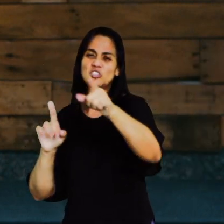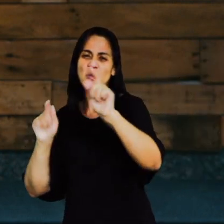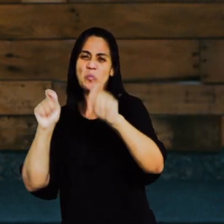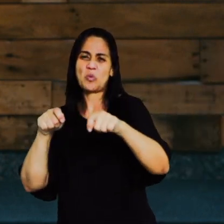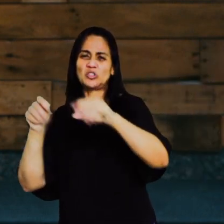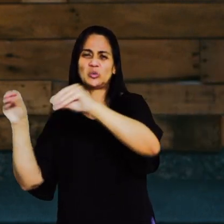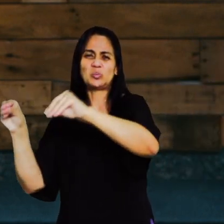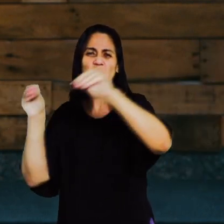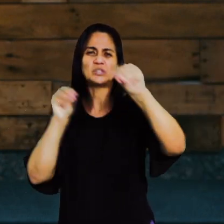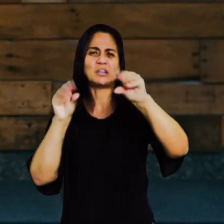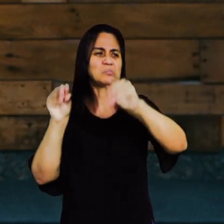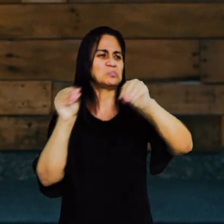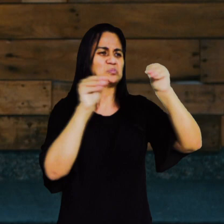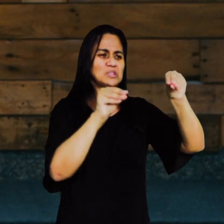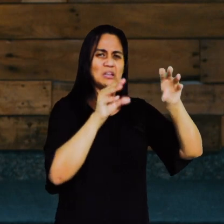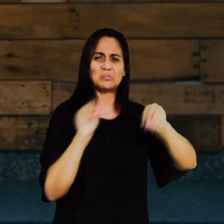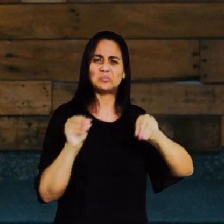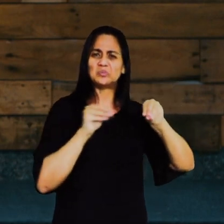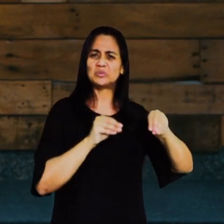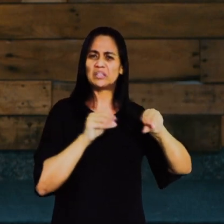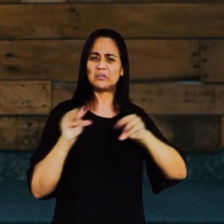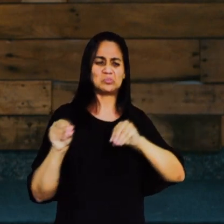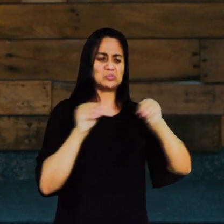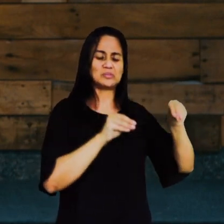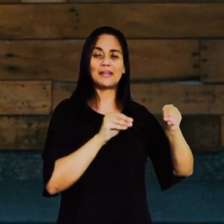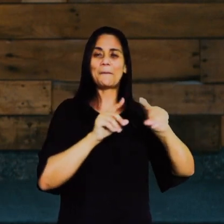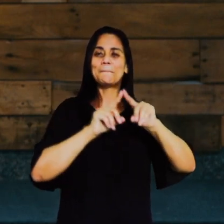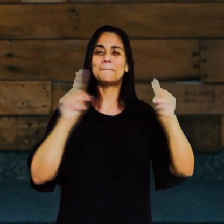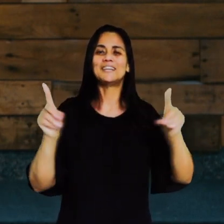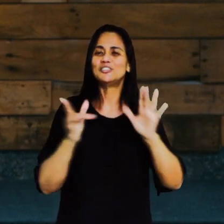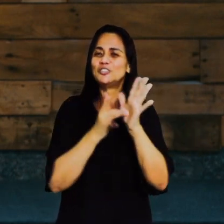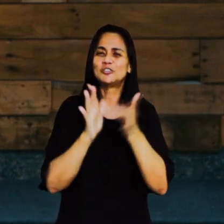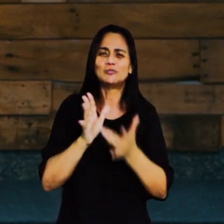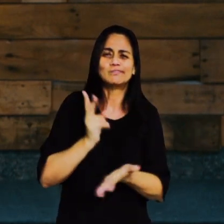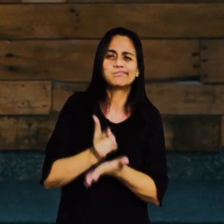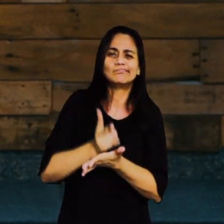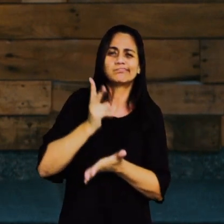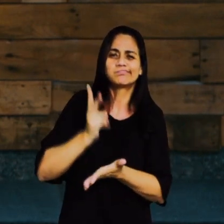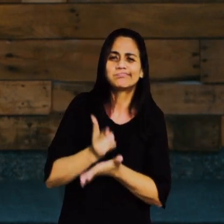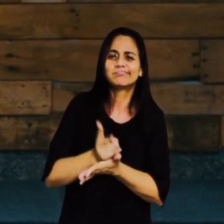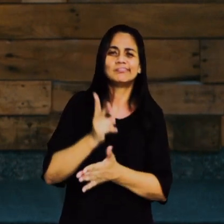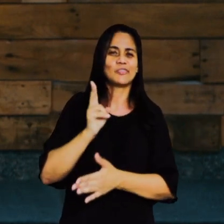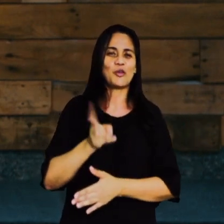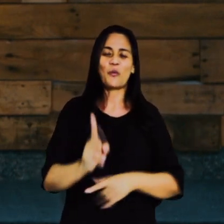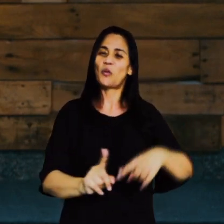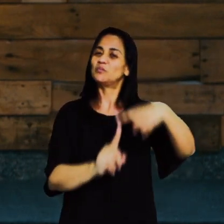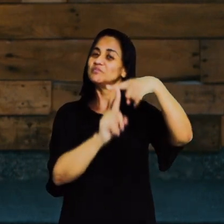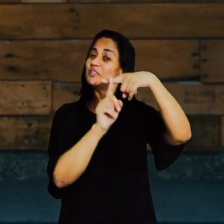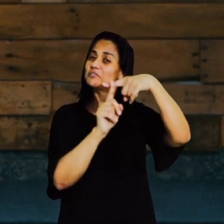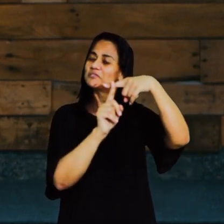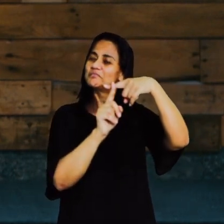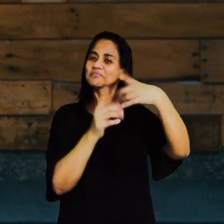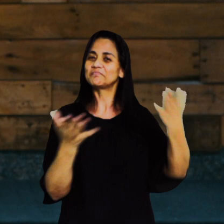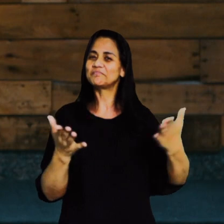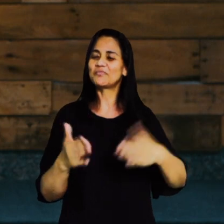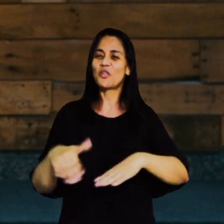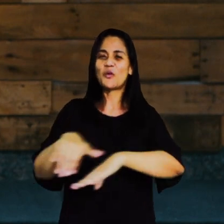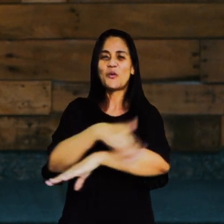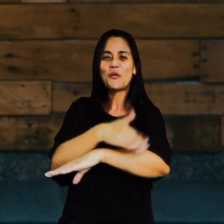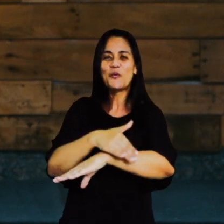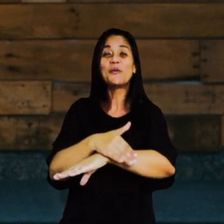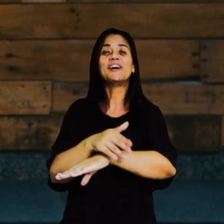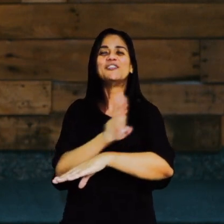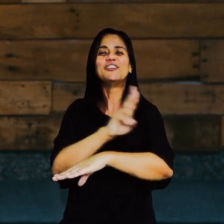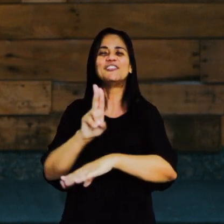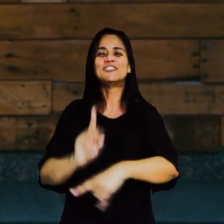O sacrifício de Cristo continua no mesmo endereço. Rua Cruz.